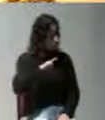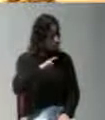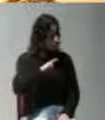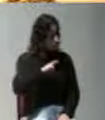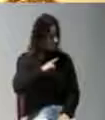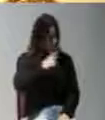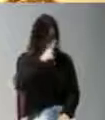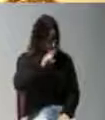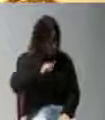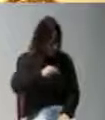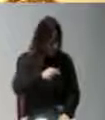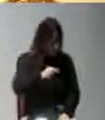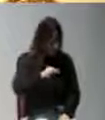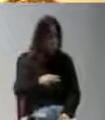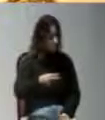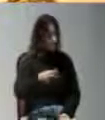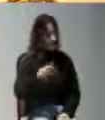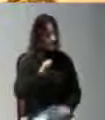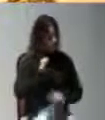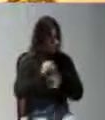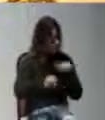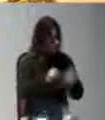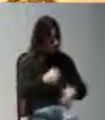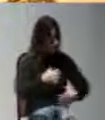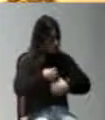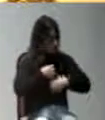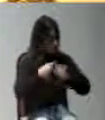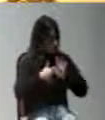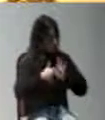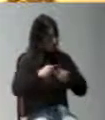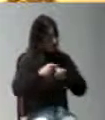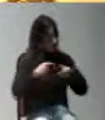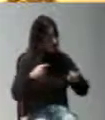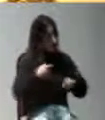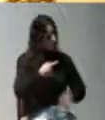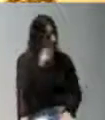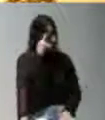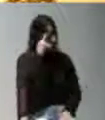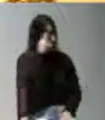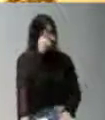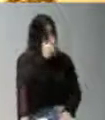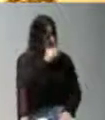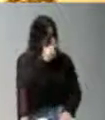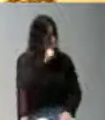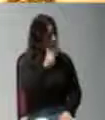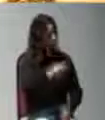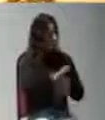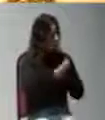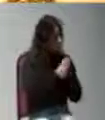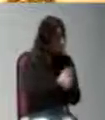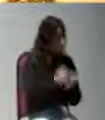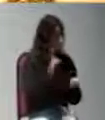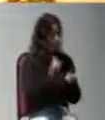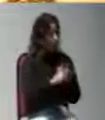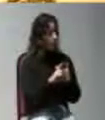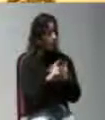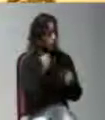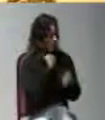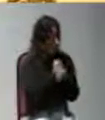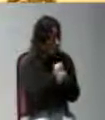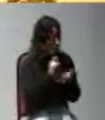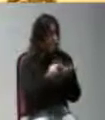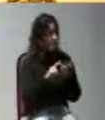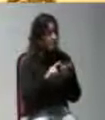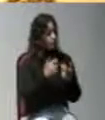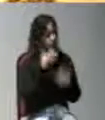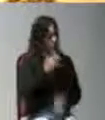ordem escravocrata, socialmente desigual, excludente, sexista, racista, homofóbica